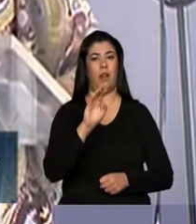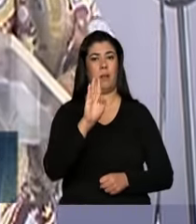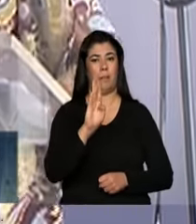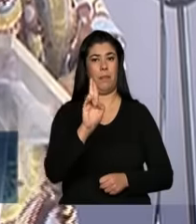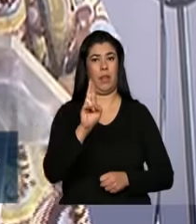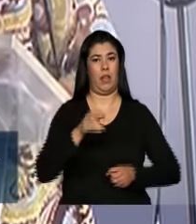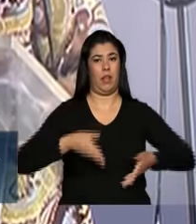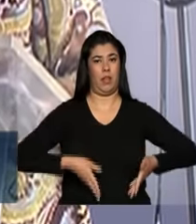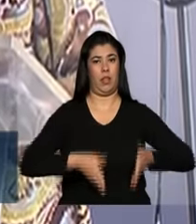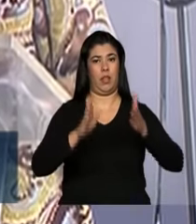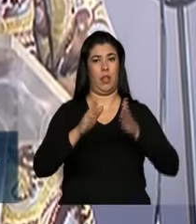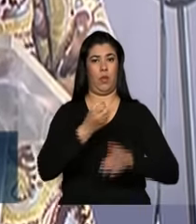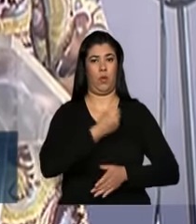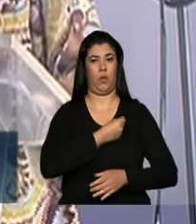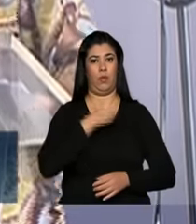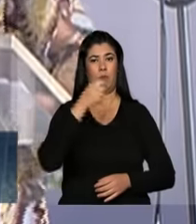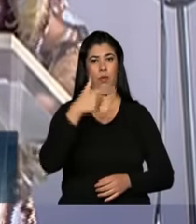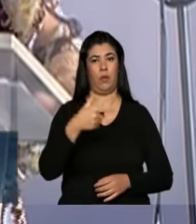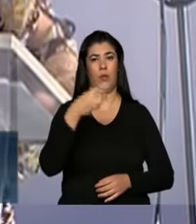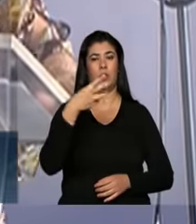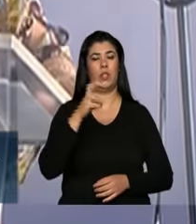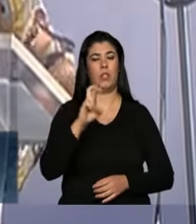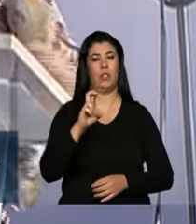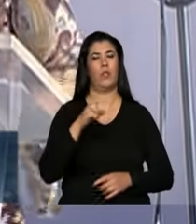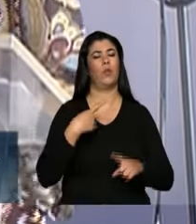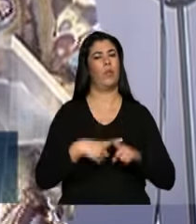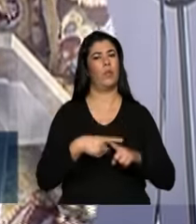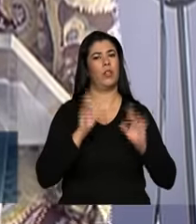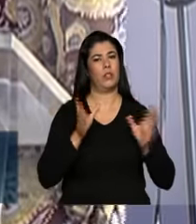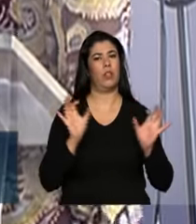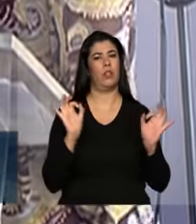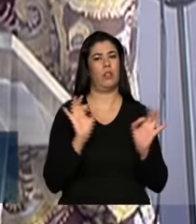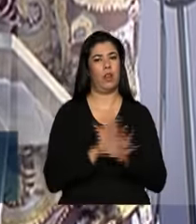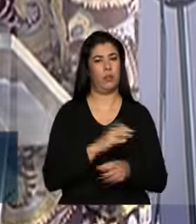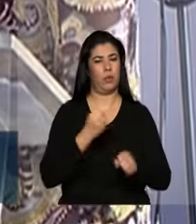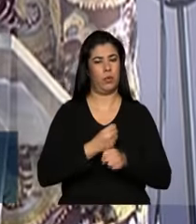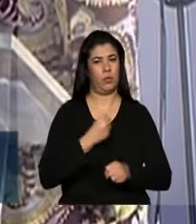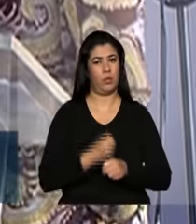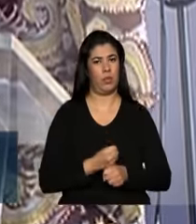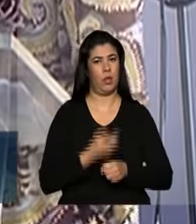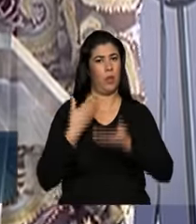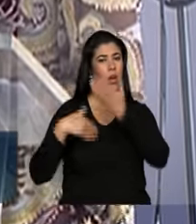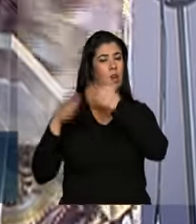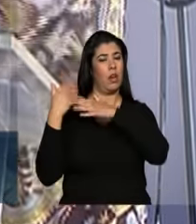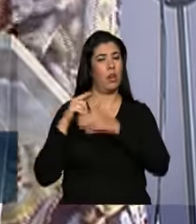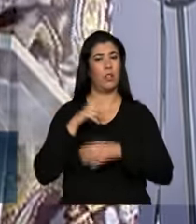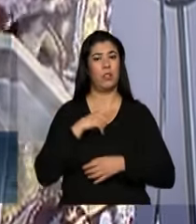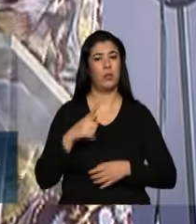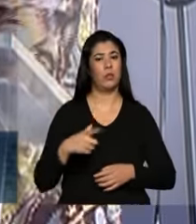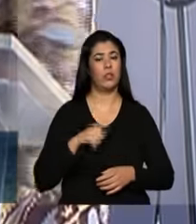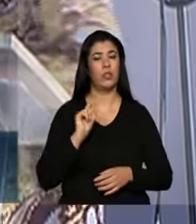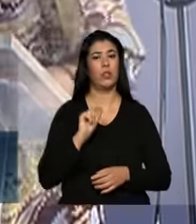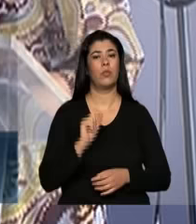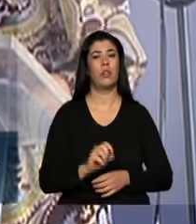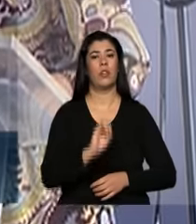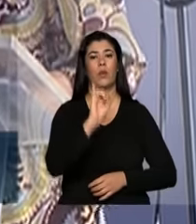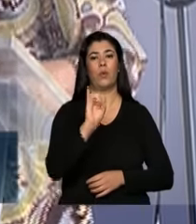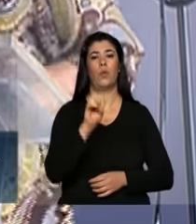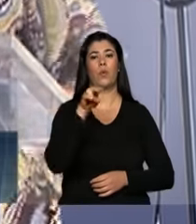concluindo a 235. Aqui tem um IFET. Não tinha um IFET, agora tem um